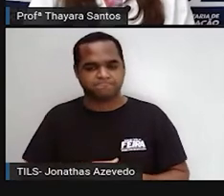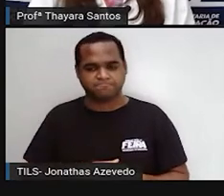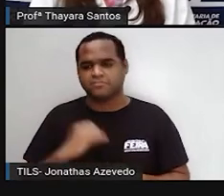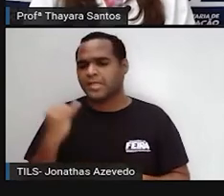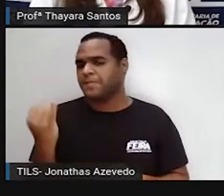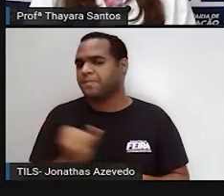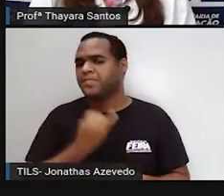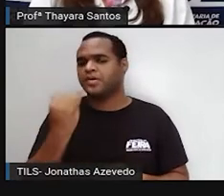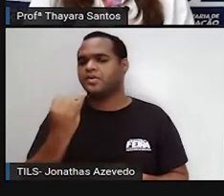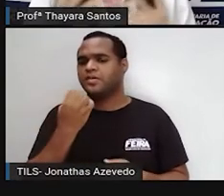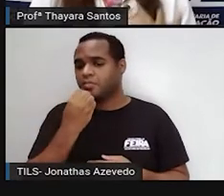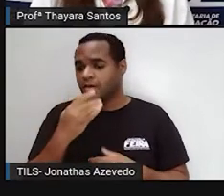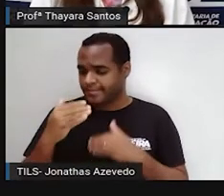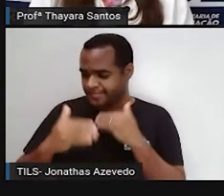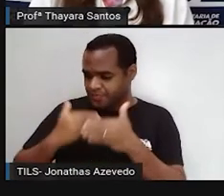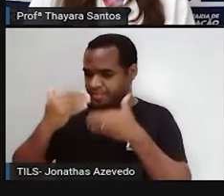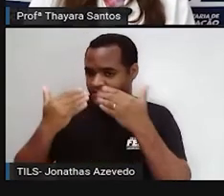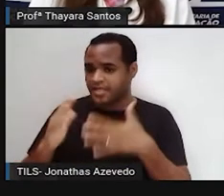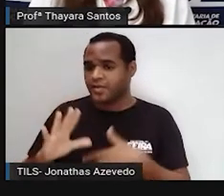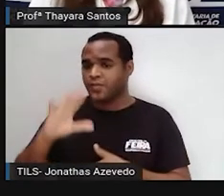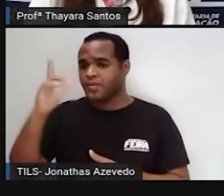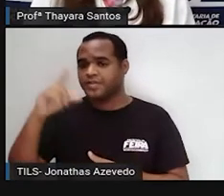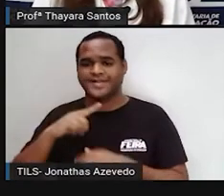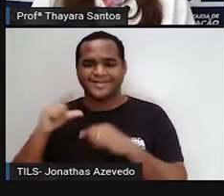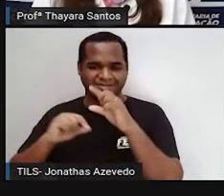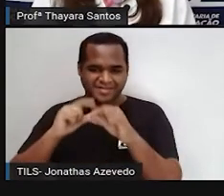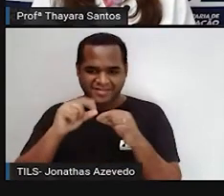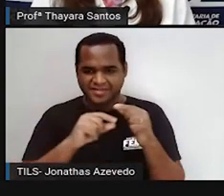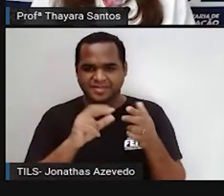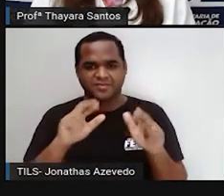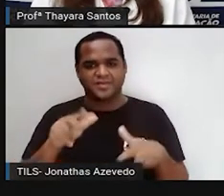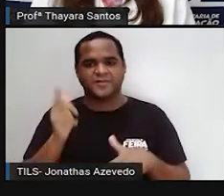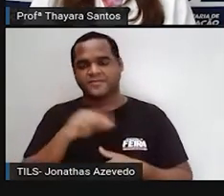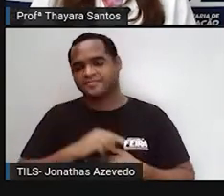esse processo que acontece nas estrelas do mar, por exemplo.